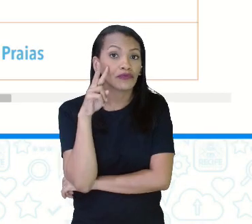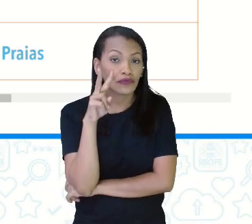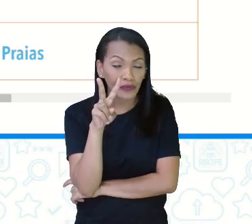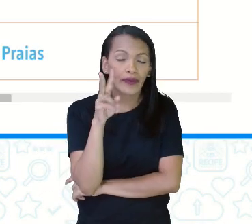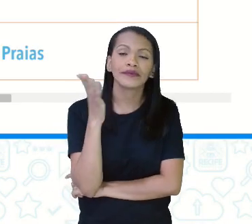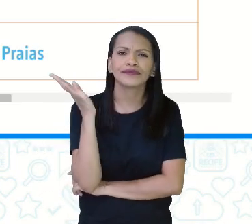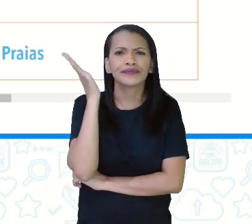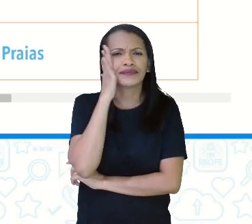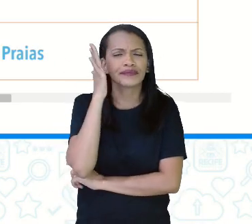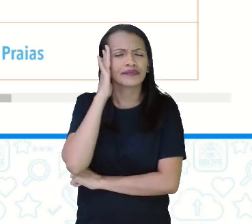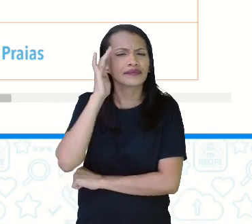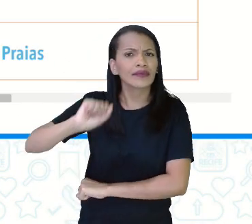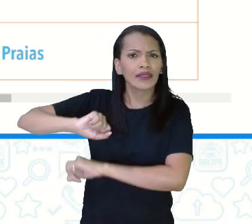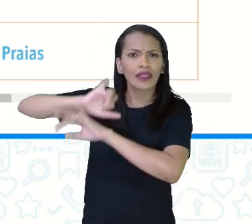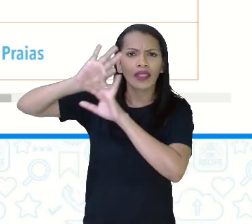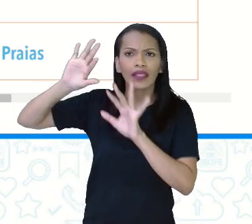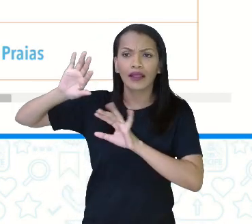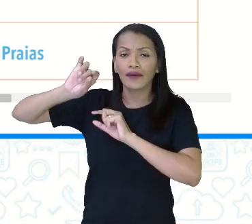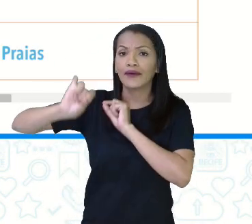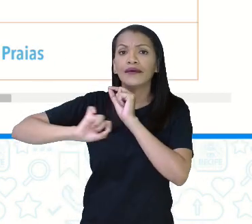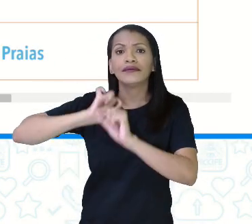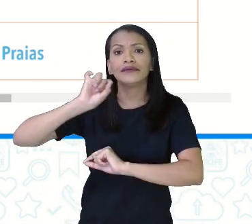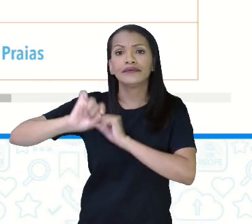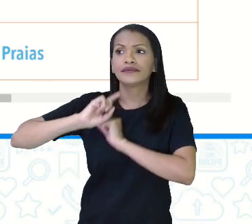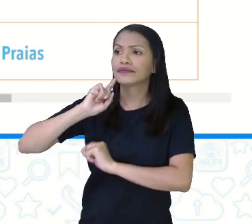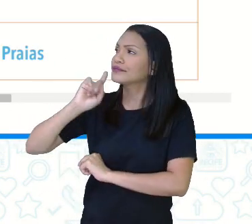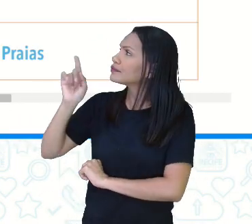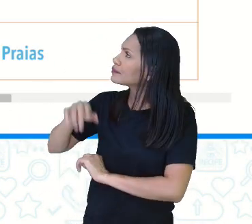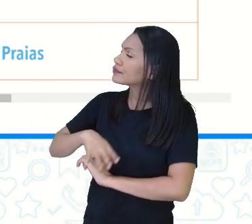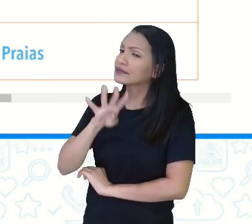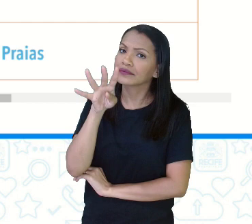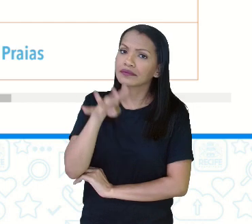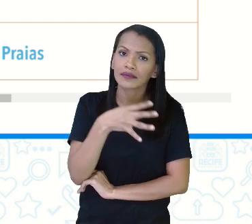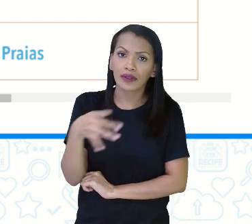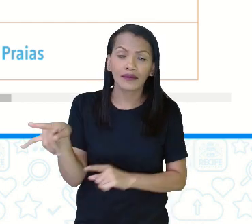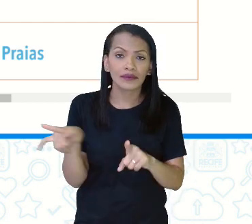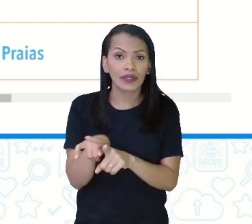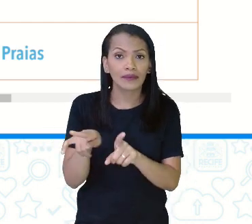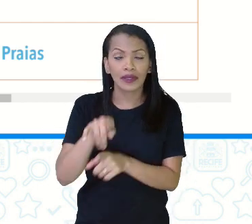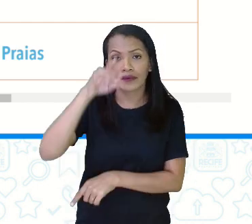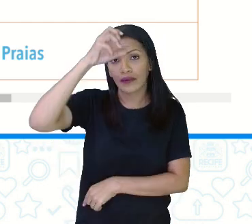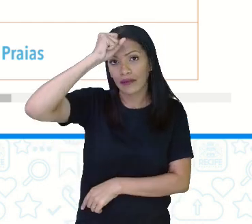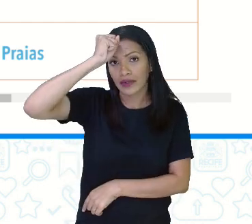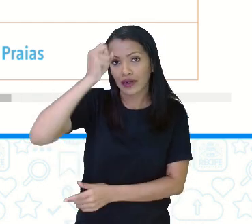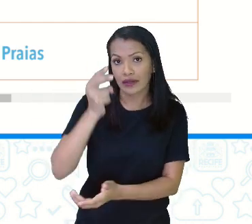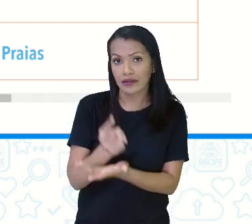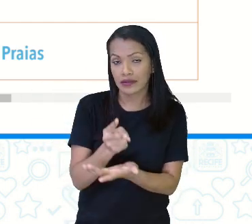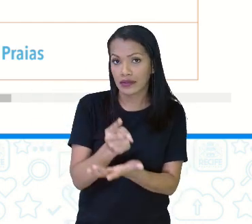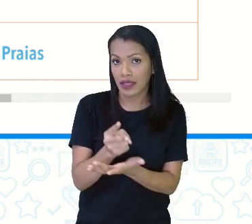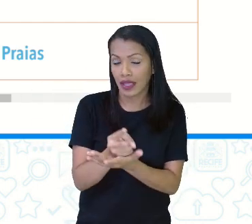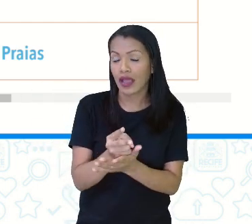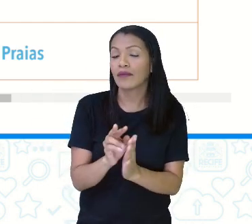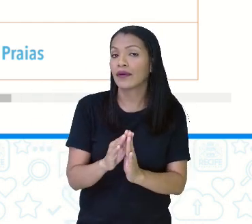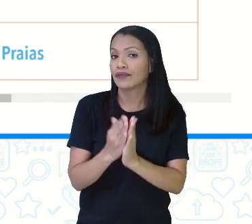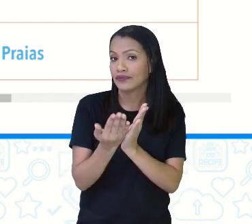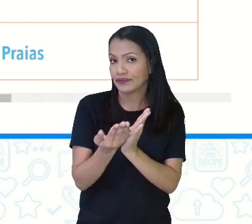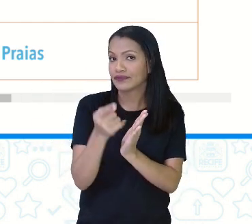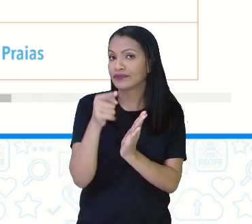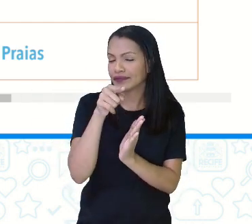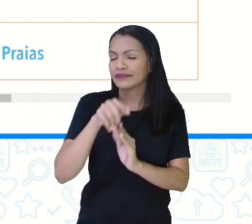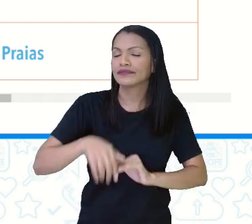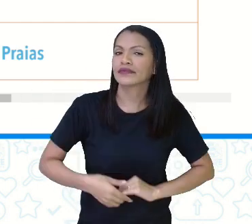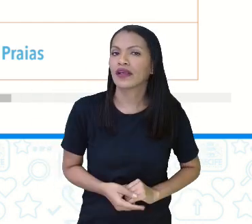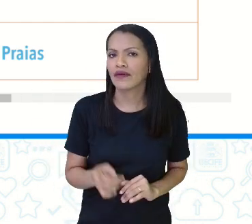novo. Esse quadro, você também encontra lá no Aprender Sempre. Então, se você já trabalhou na escola,